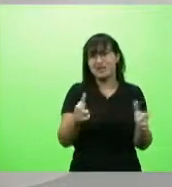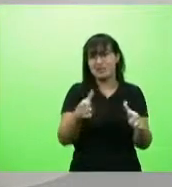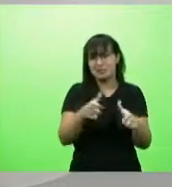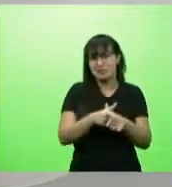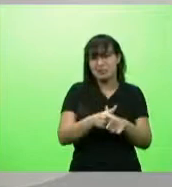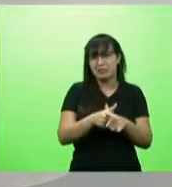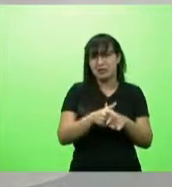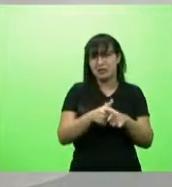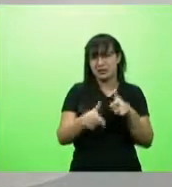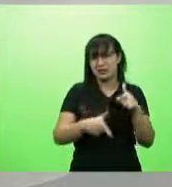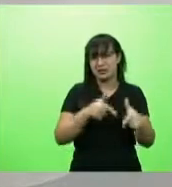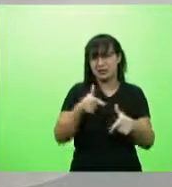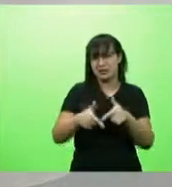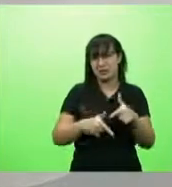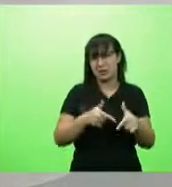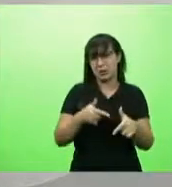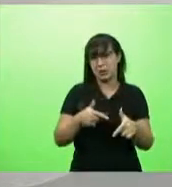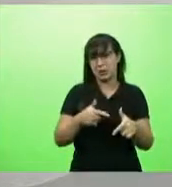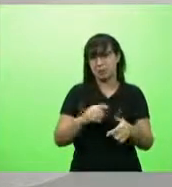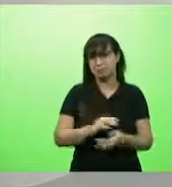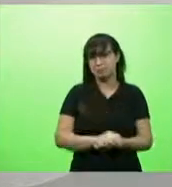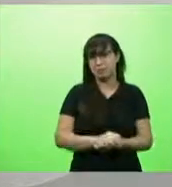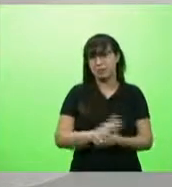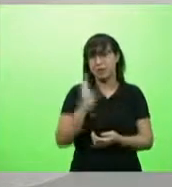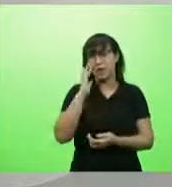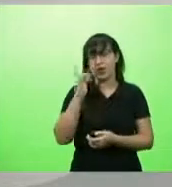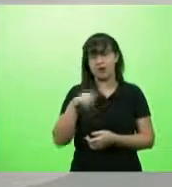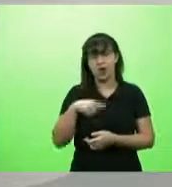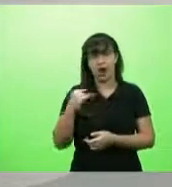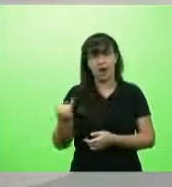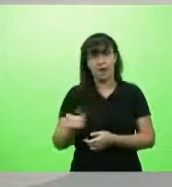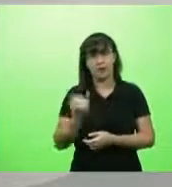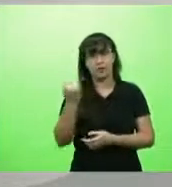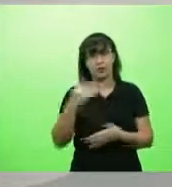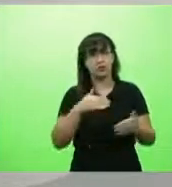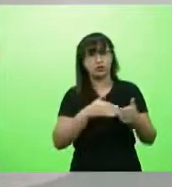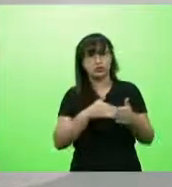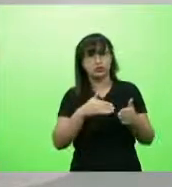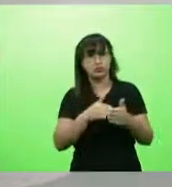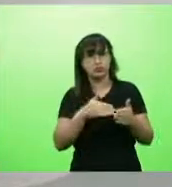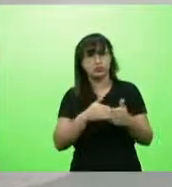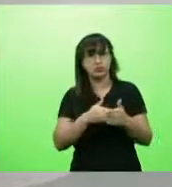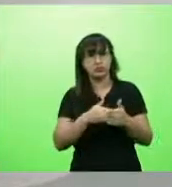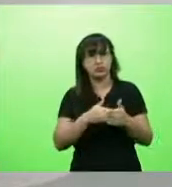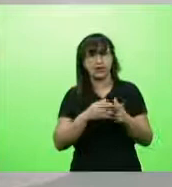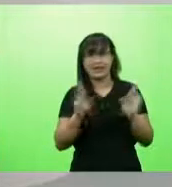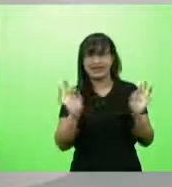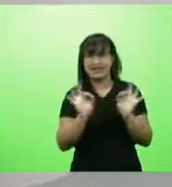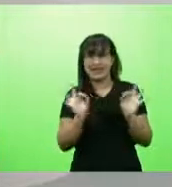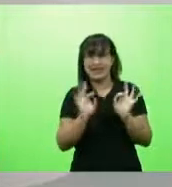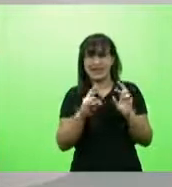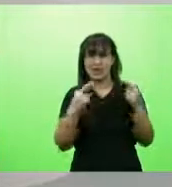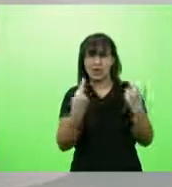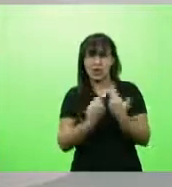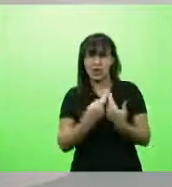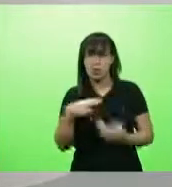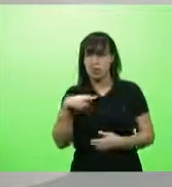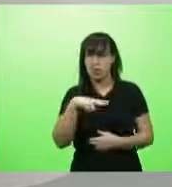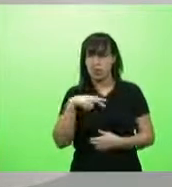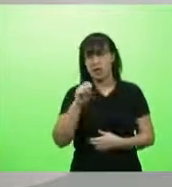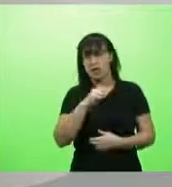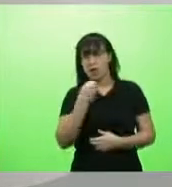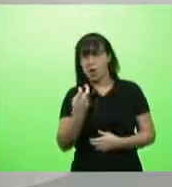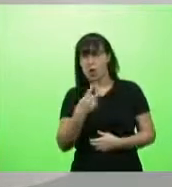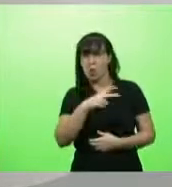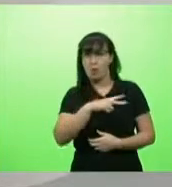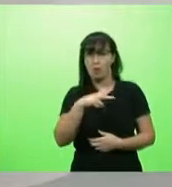Eu defendo restrições, eu defendo que não se façam mais nenhum tipo de reunião privada ou pública que